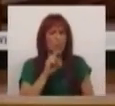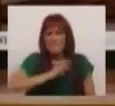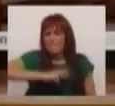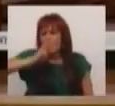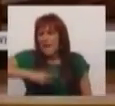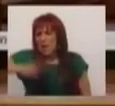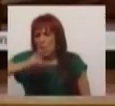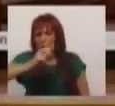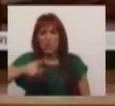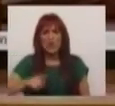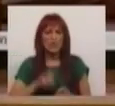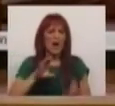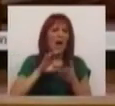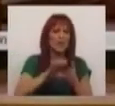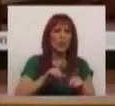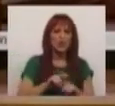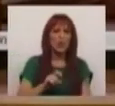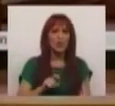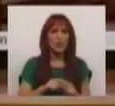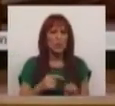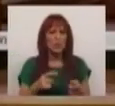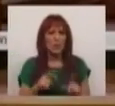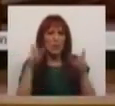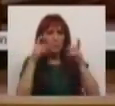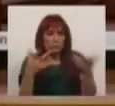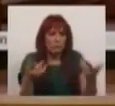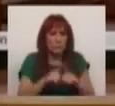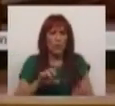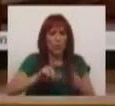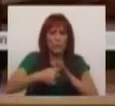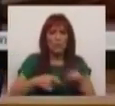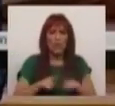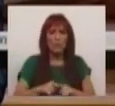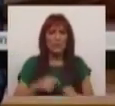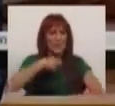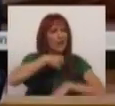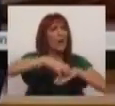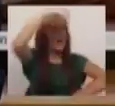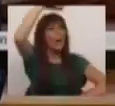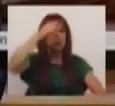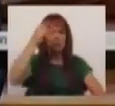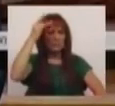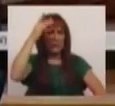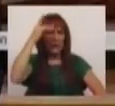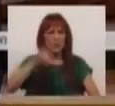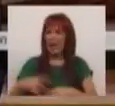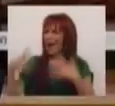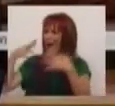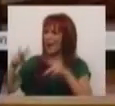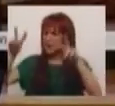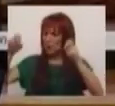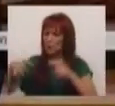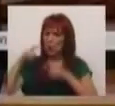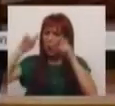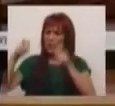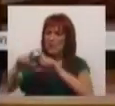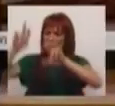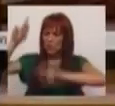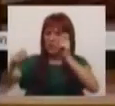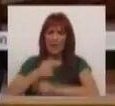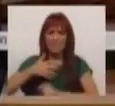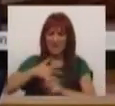de euros para financiar negócios obscuros, desde projetos imobiliários fraudulentos a guerras de controle acionista de